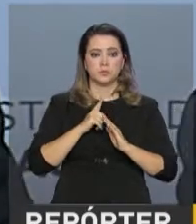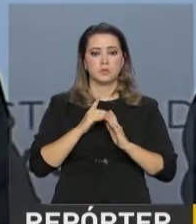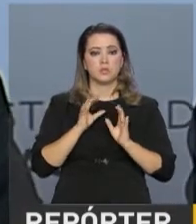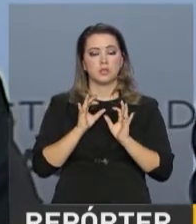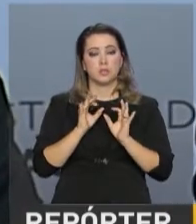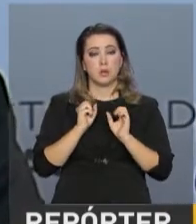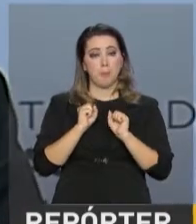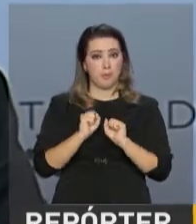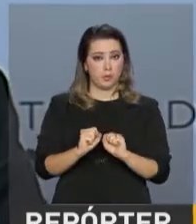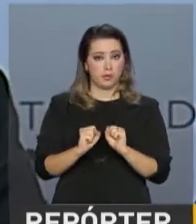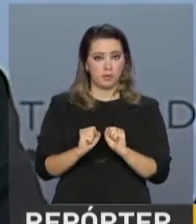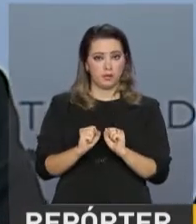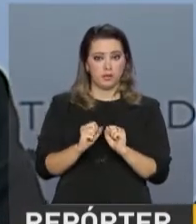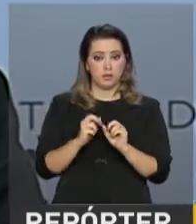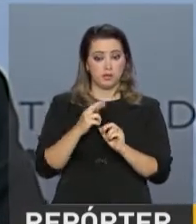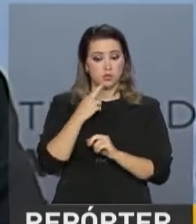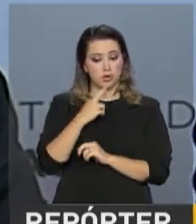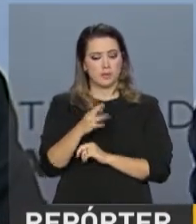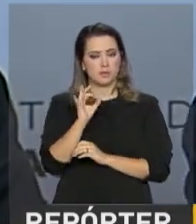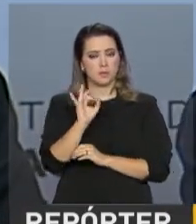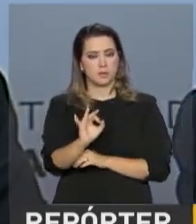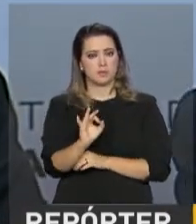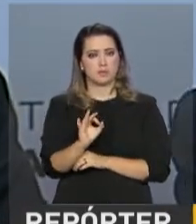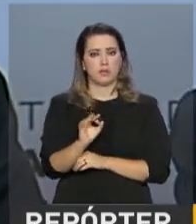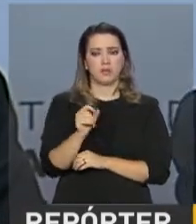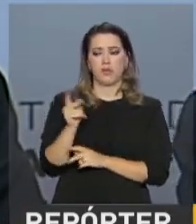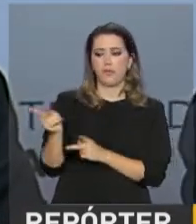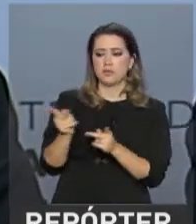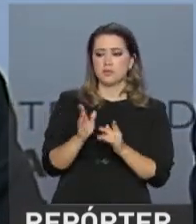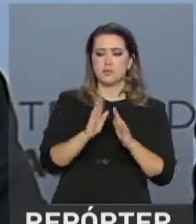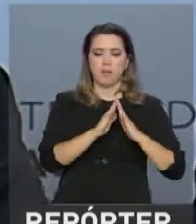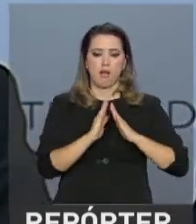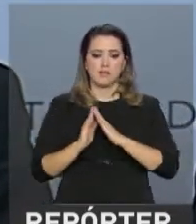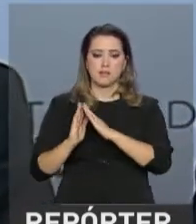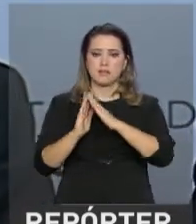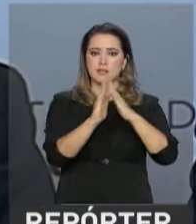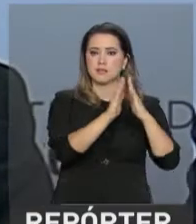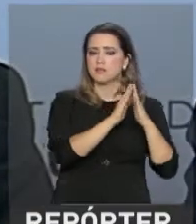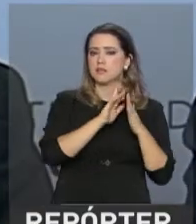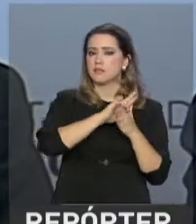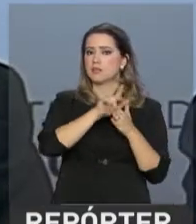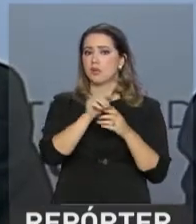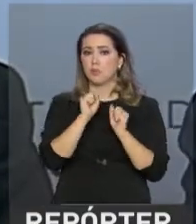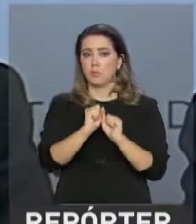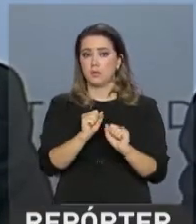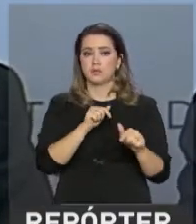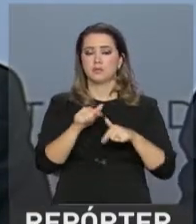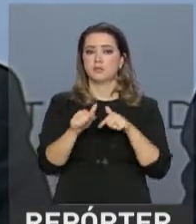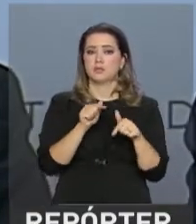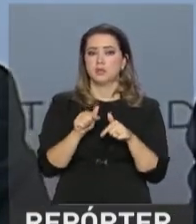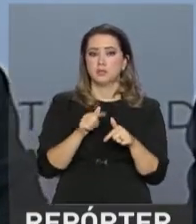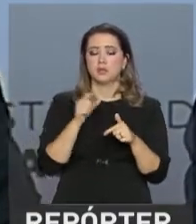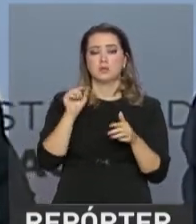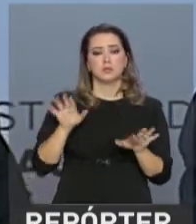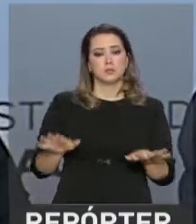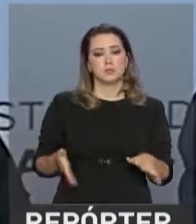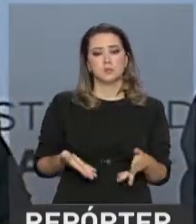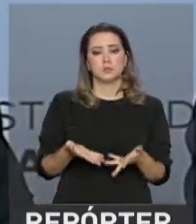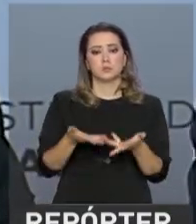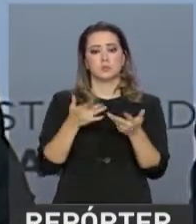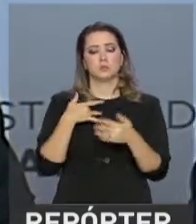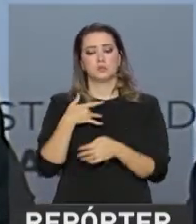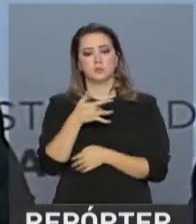que a visita que ele faz em cada caso ele possa praticar ações de prevenção e promoção de saúde